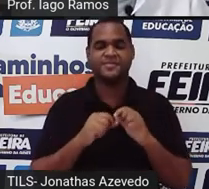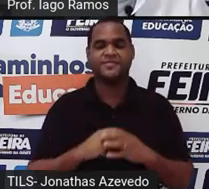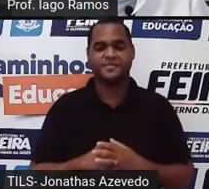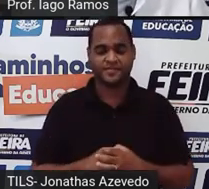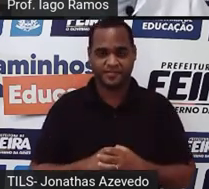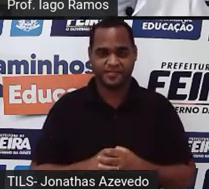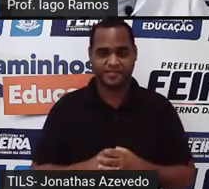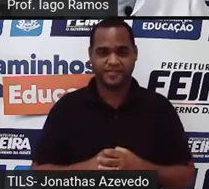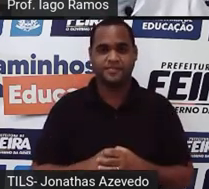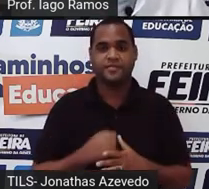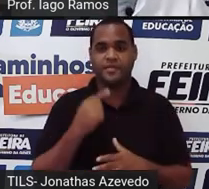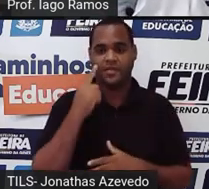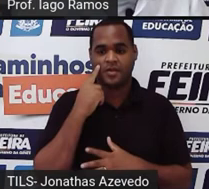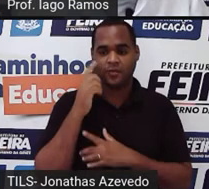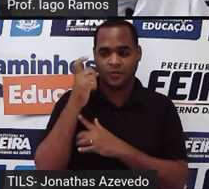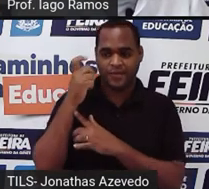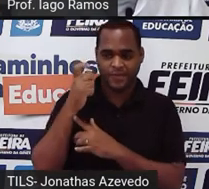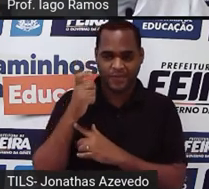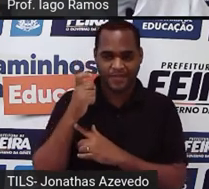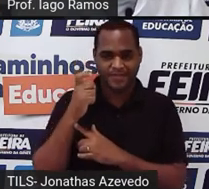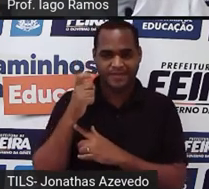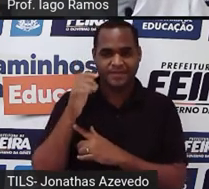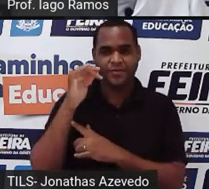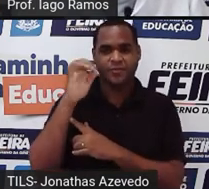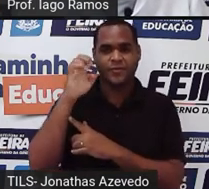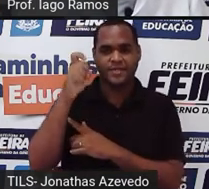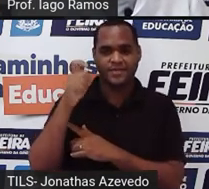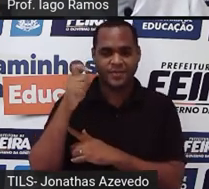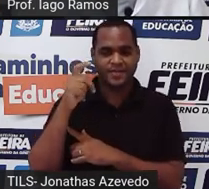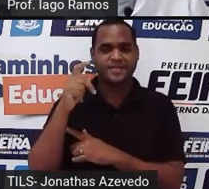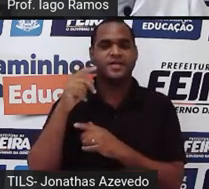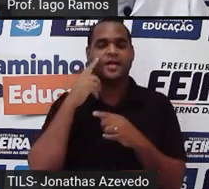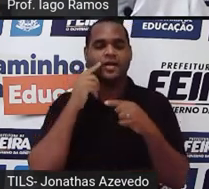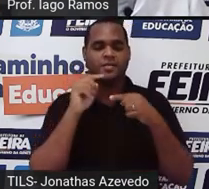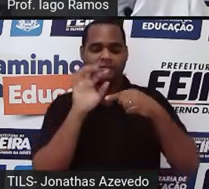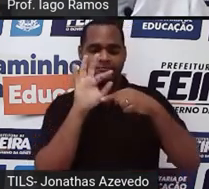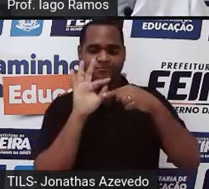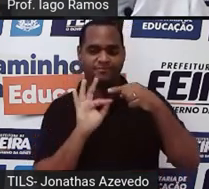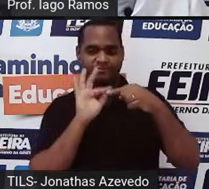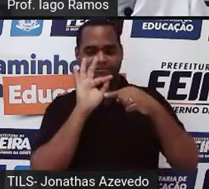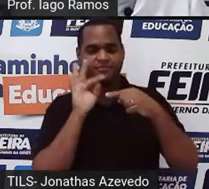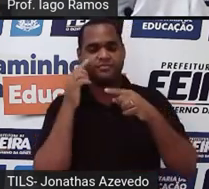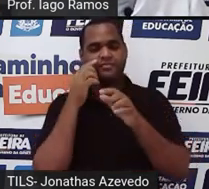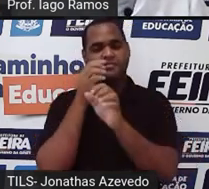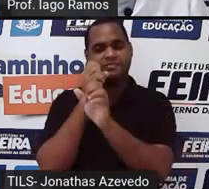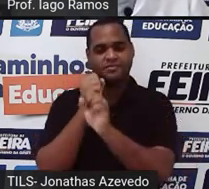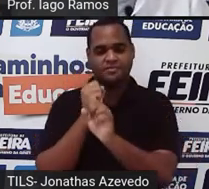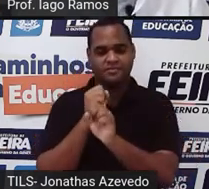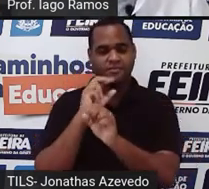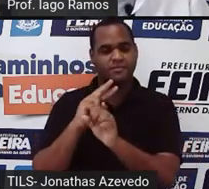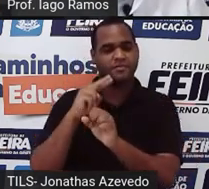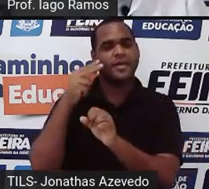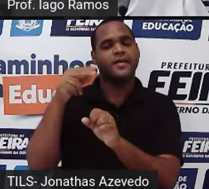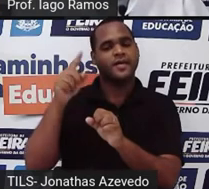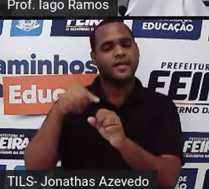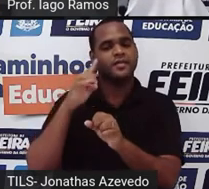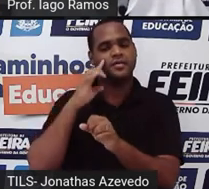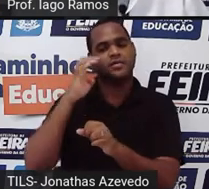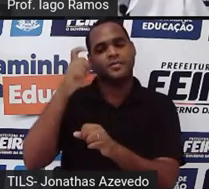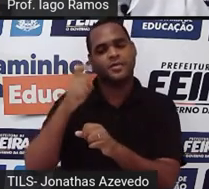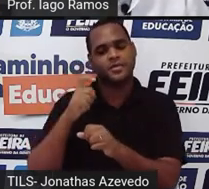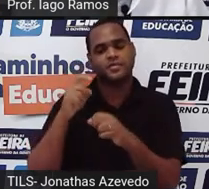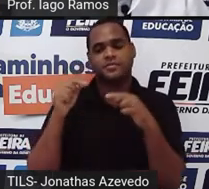quando o expoente é uma fração. Tá? Então, para calcular essa potência que o expoente é uma